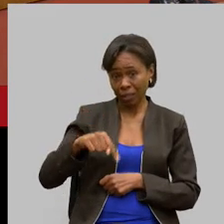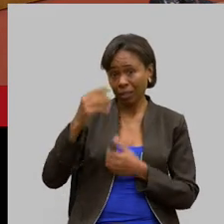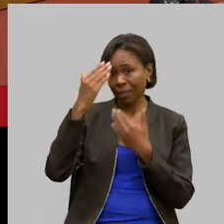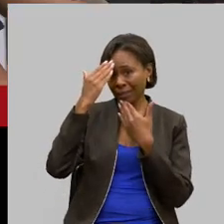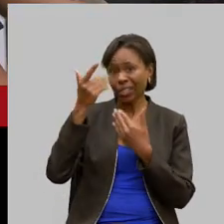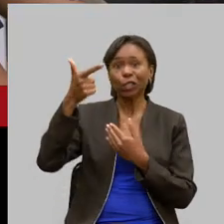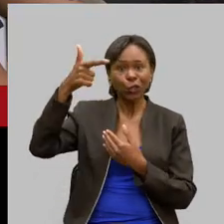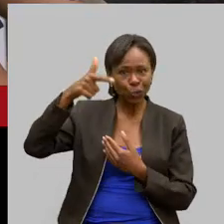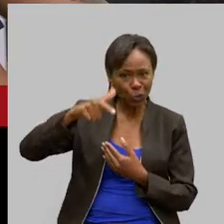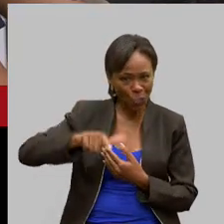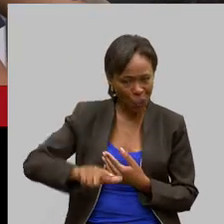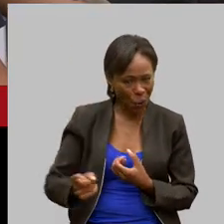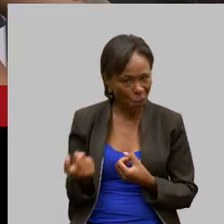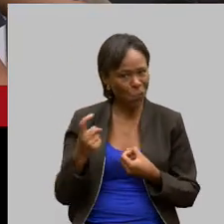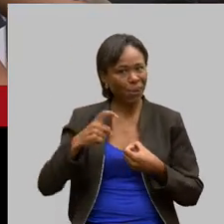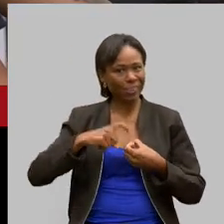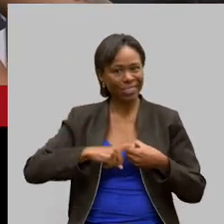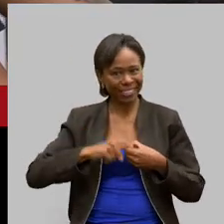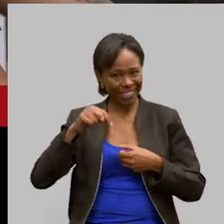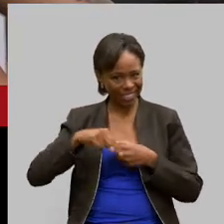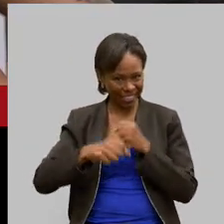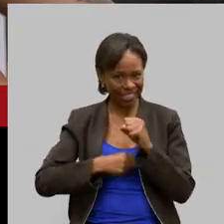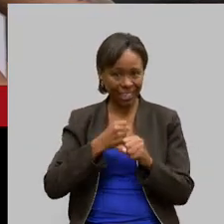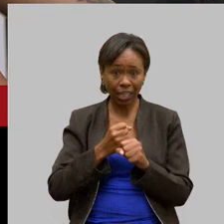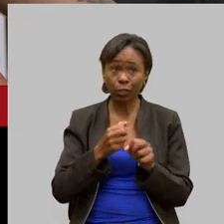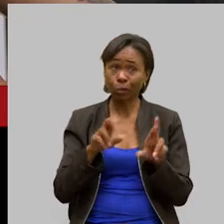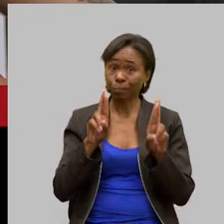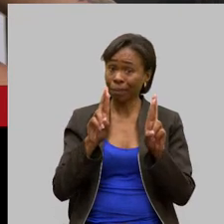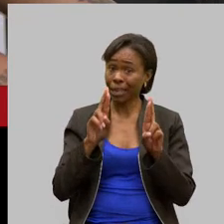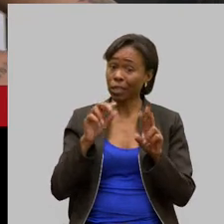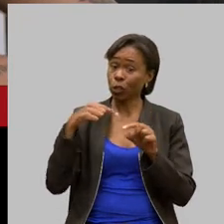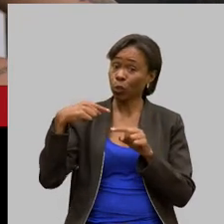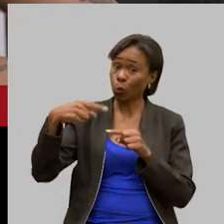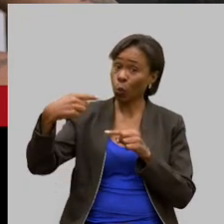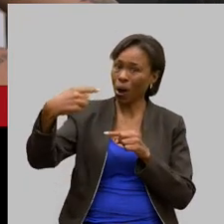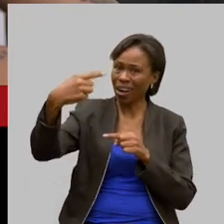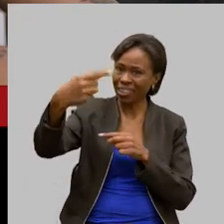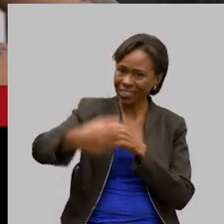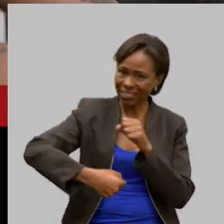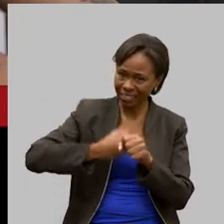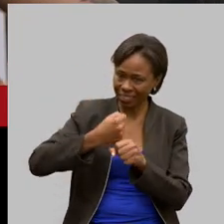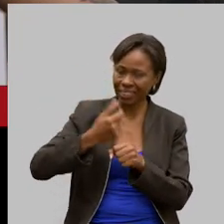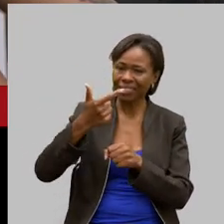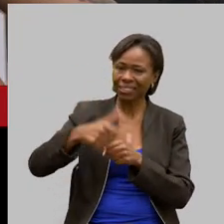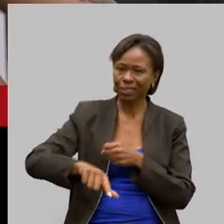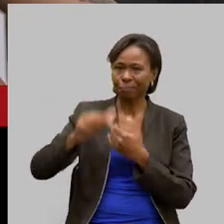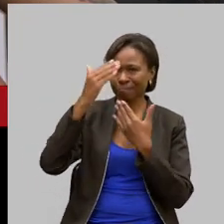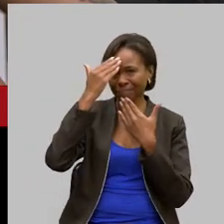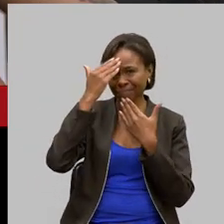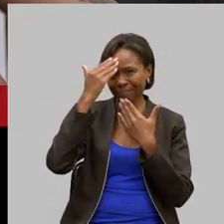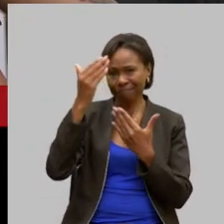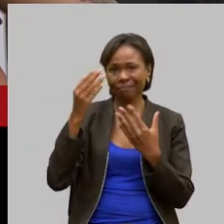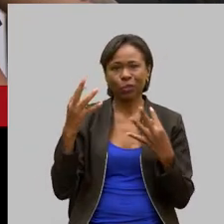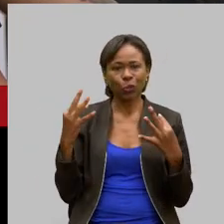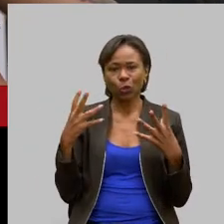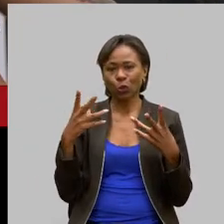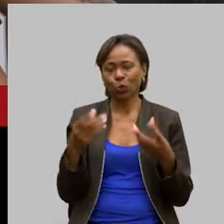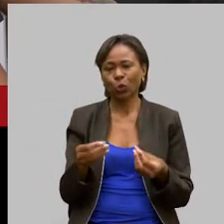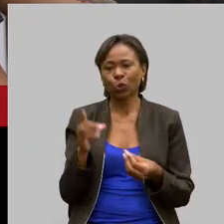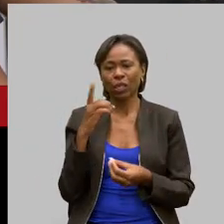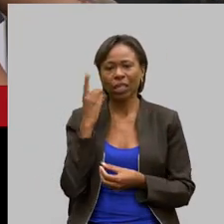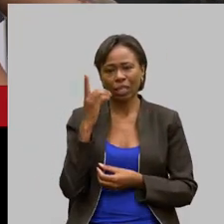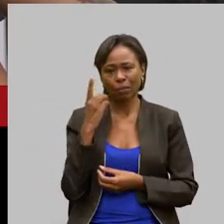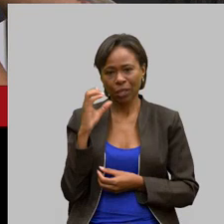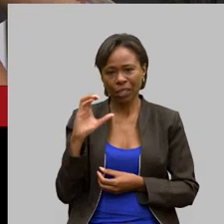ano de novo agradecendo e se Deus quiser estarei nos próximos anos agradecendo tudo que que o Cristiano